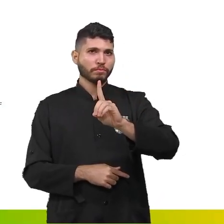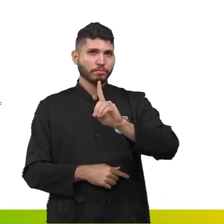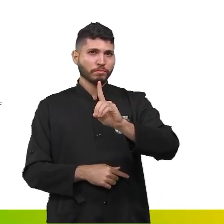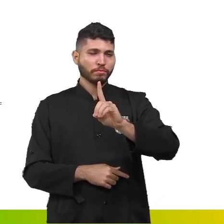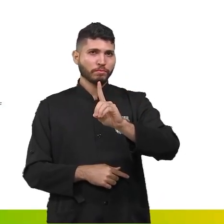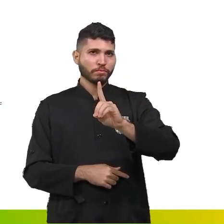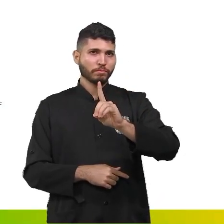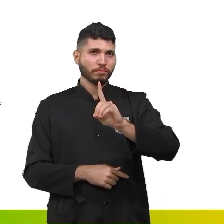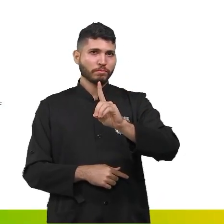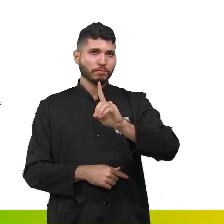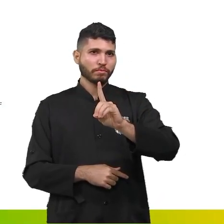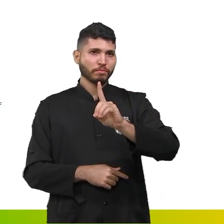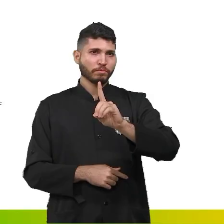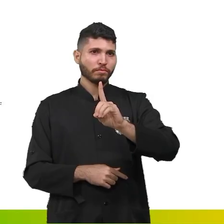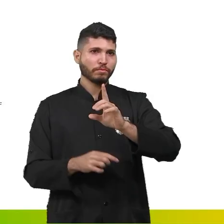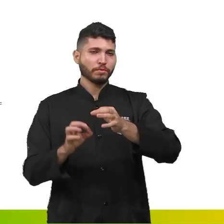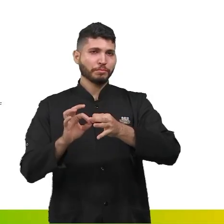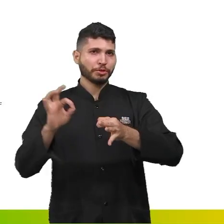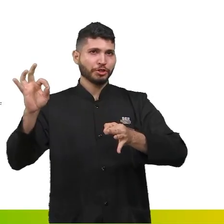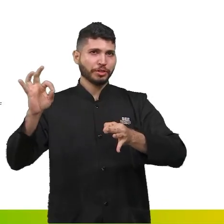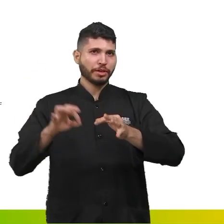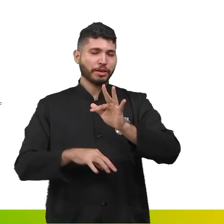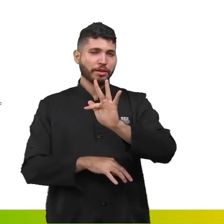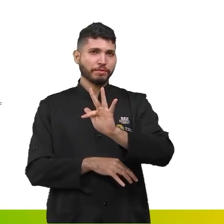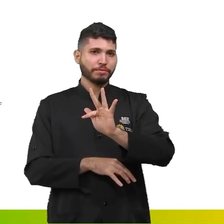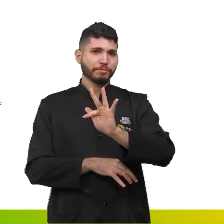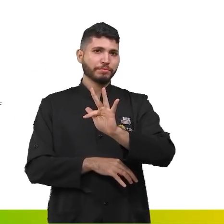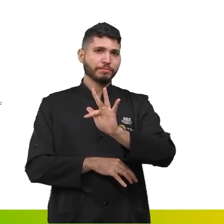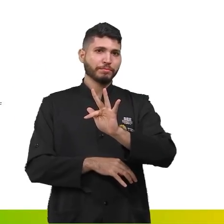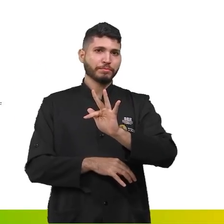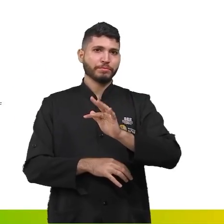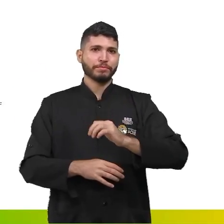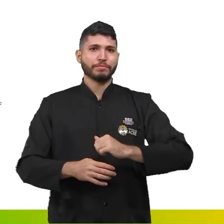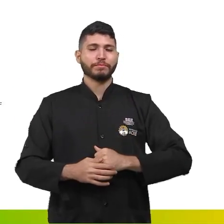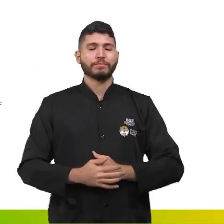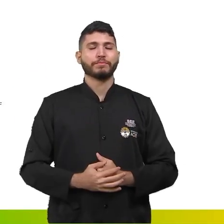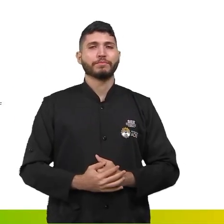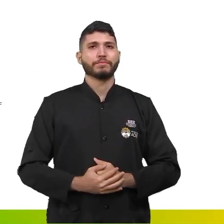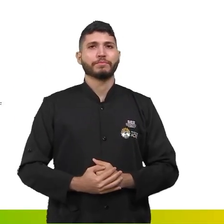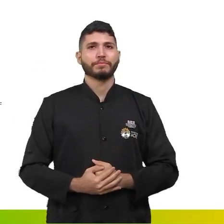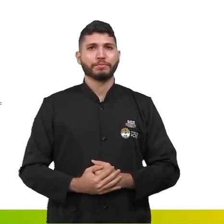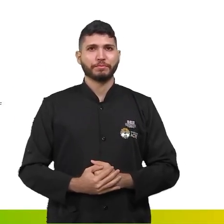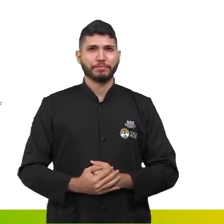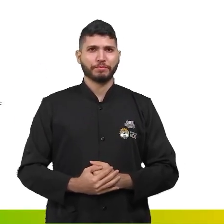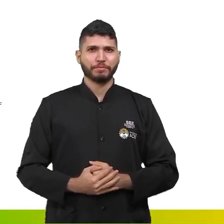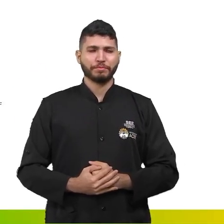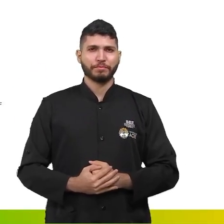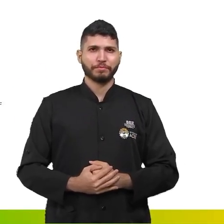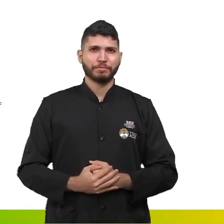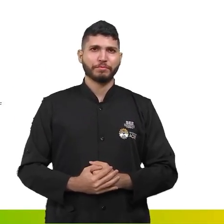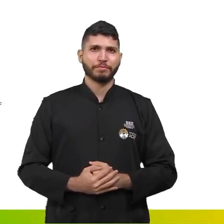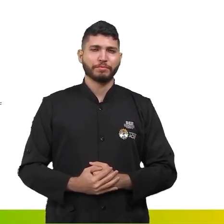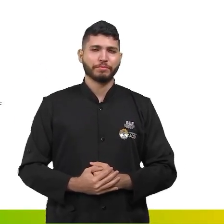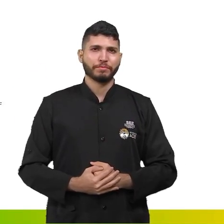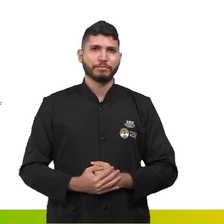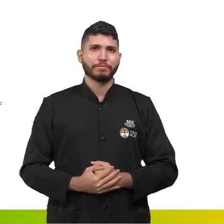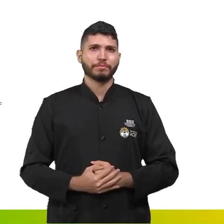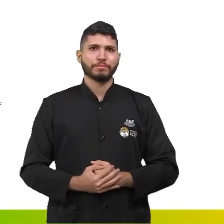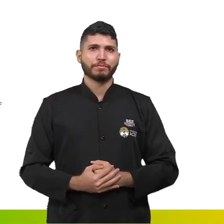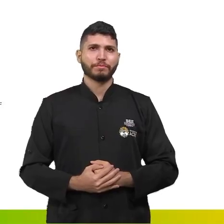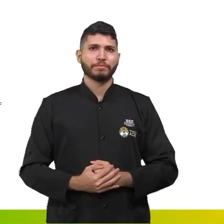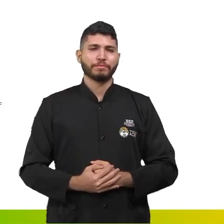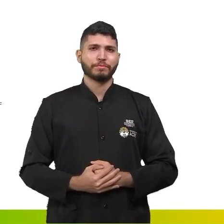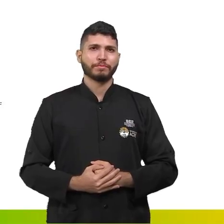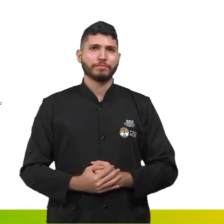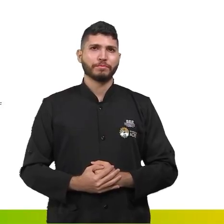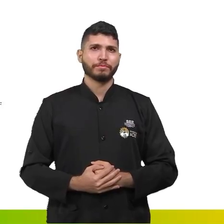F. Então, nós temos as mesmas medidas aqui desses dois lados. Se fosse possível sobrepor,